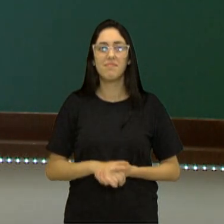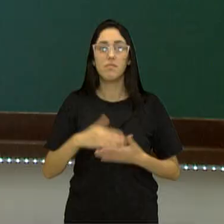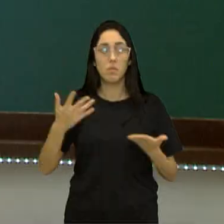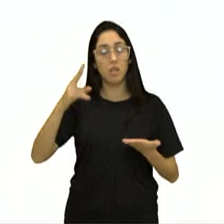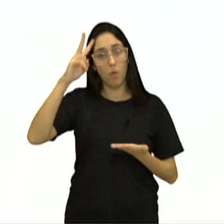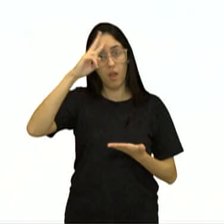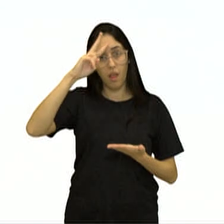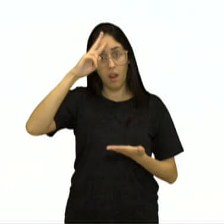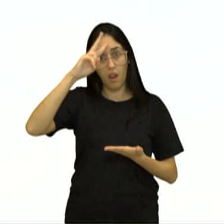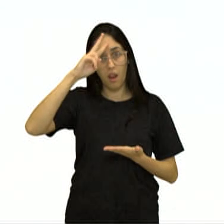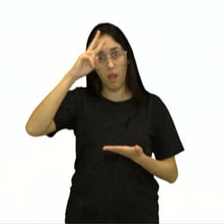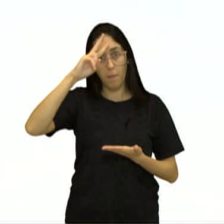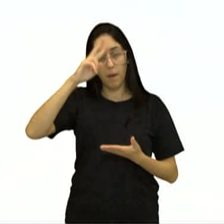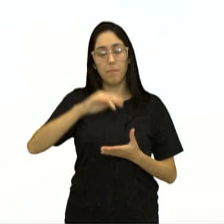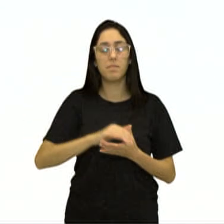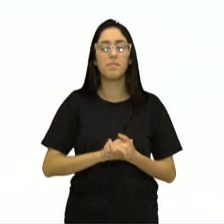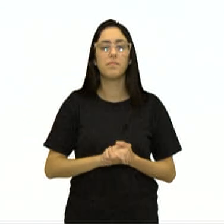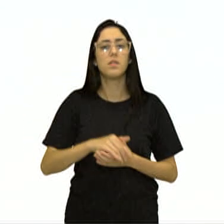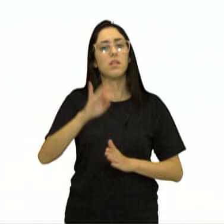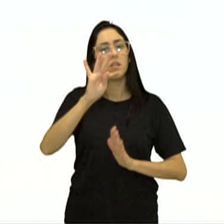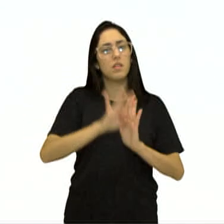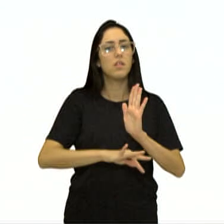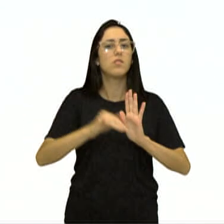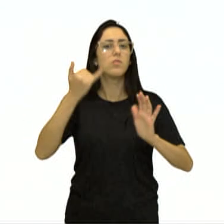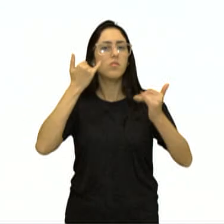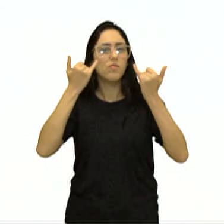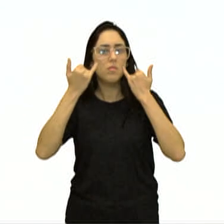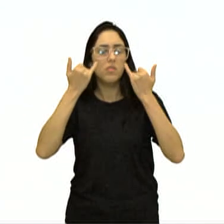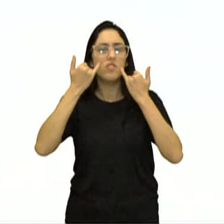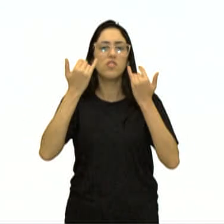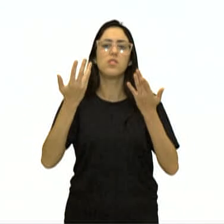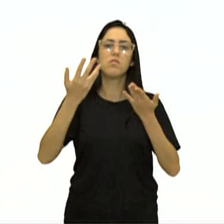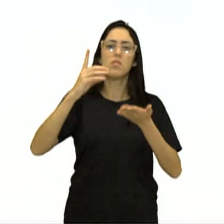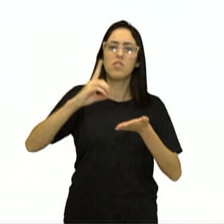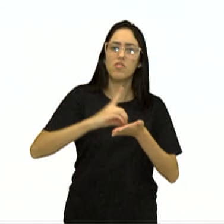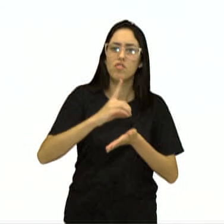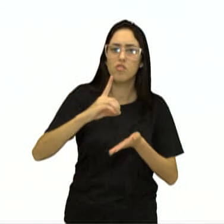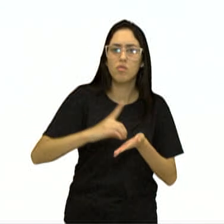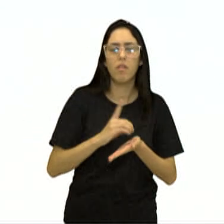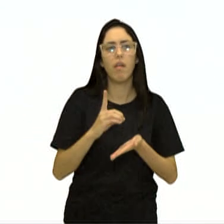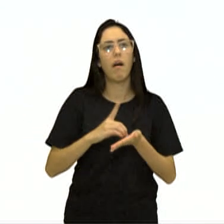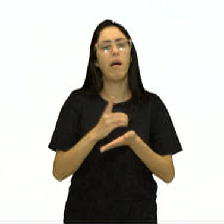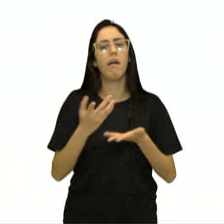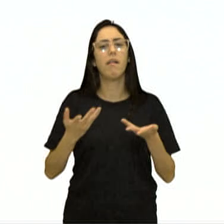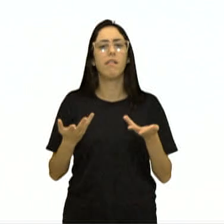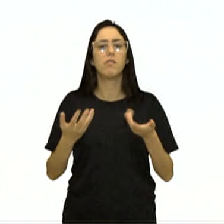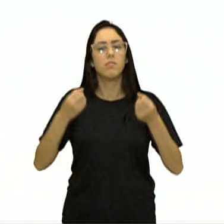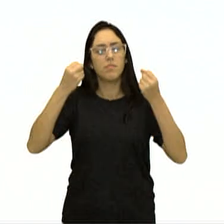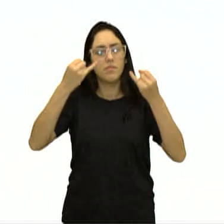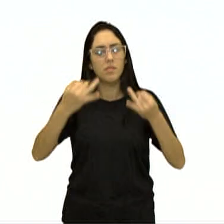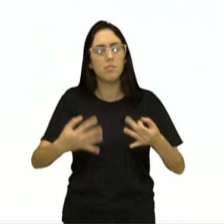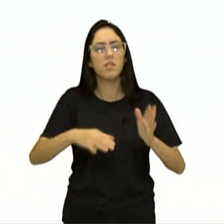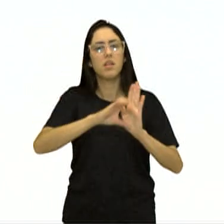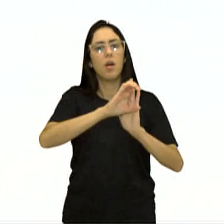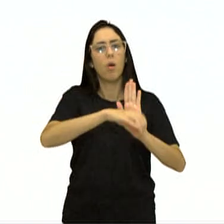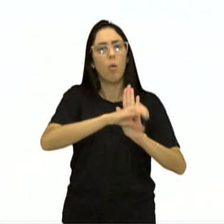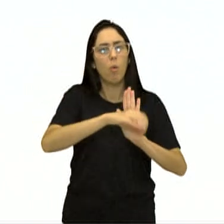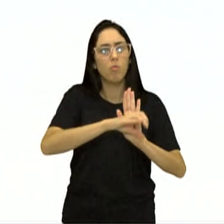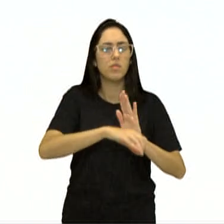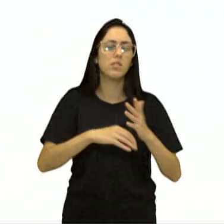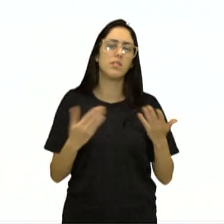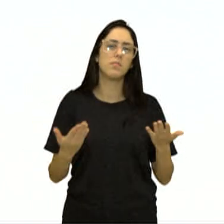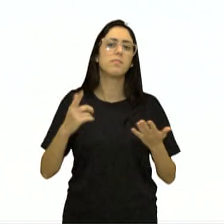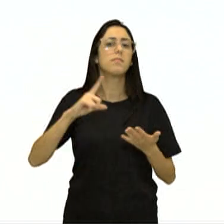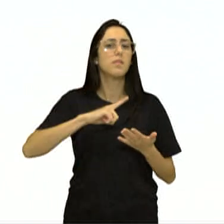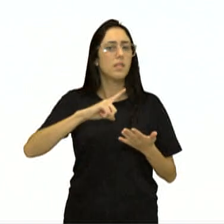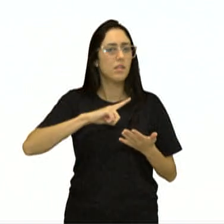Relembrando, o texto é informativo, dicionários, explica um conceito, ele vai trazer mais